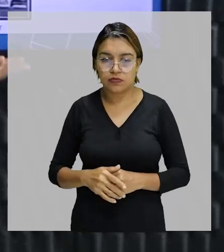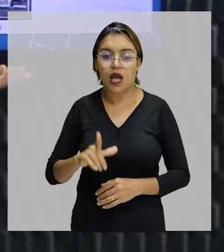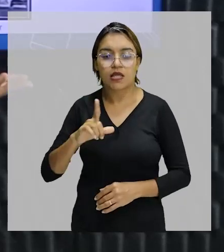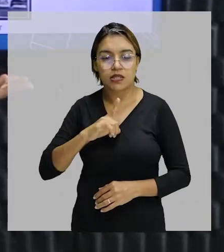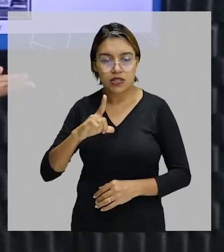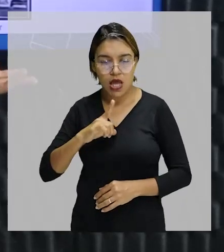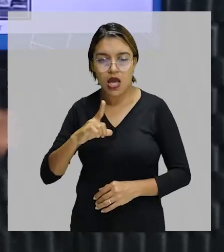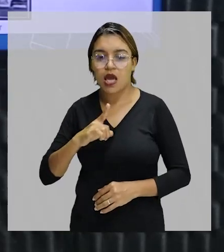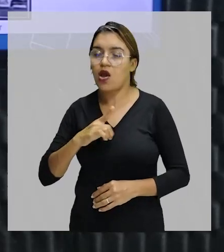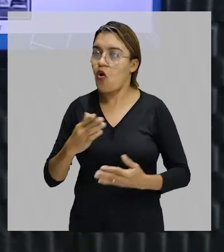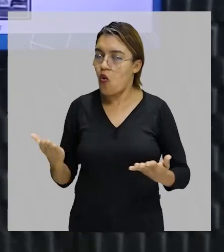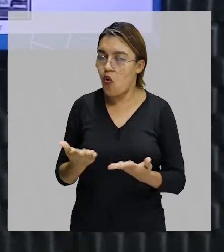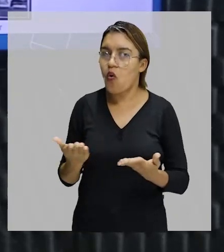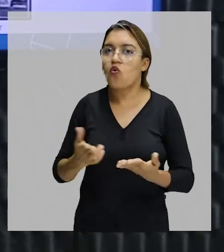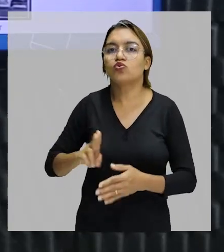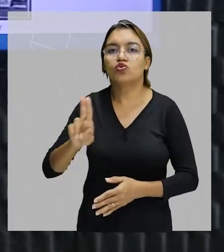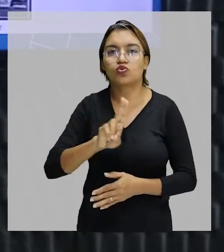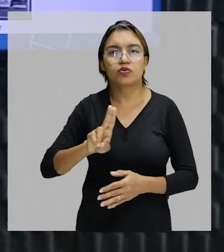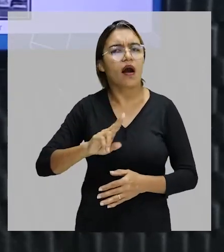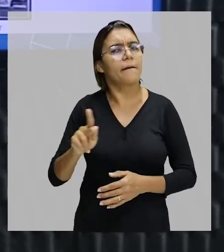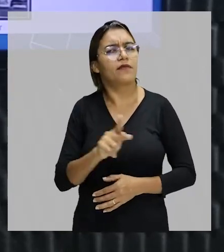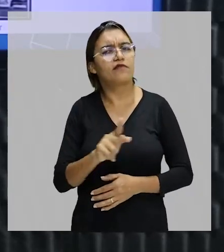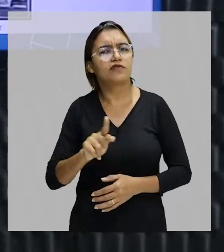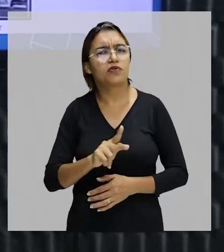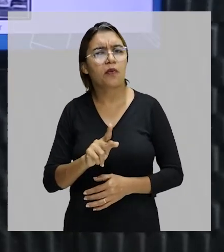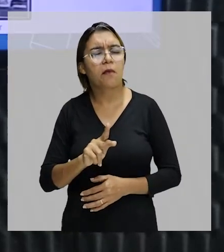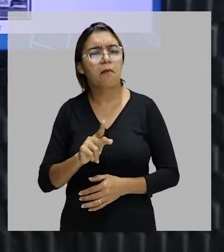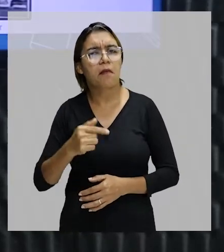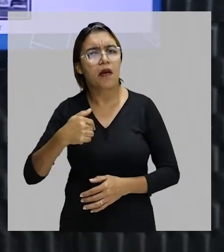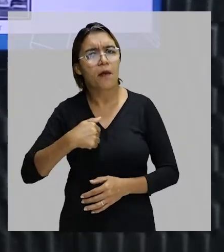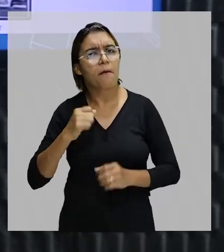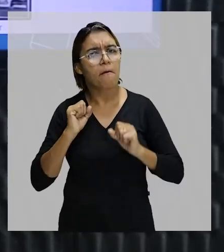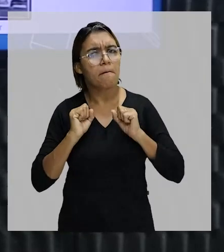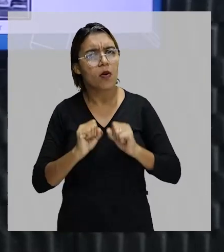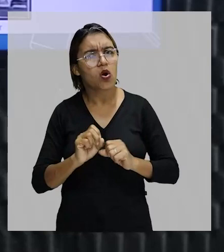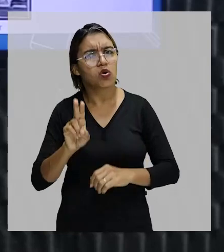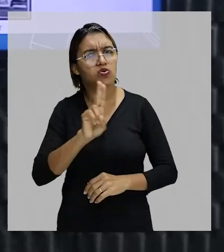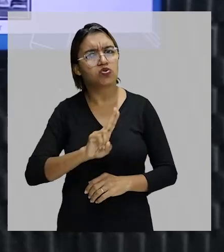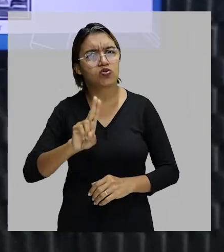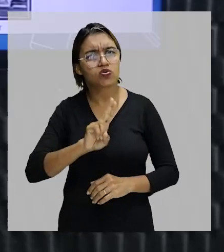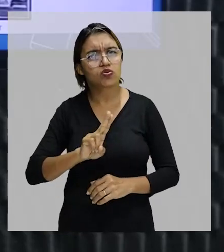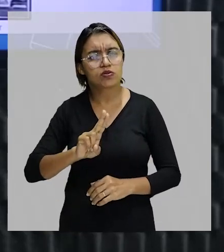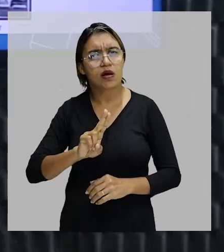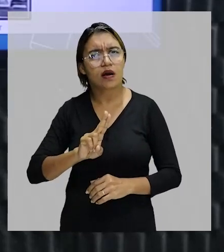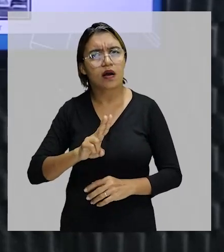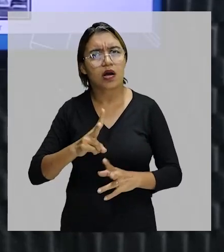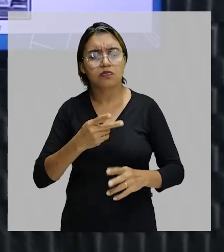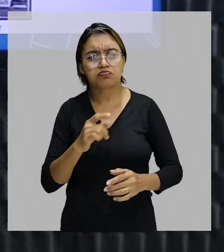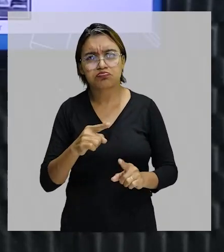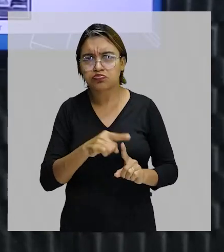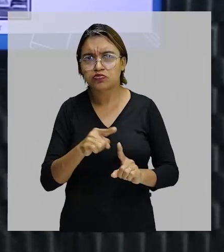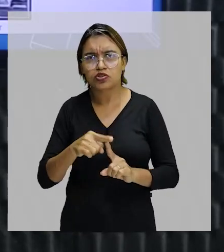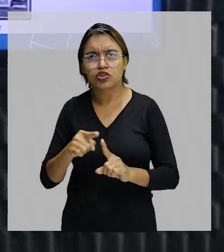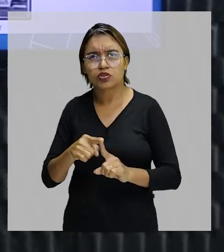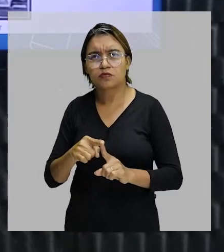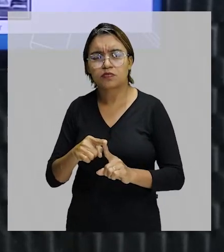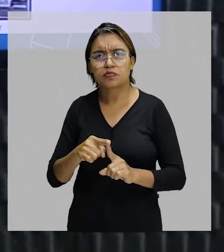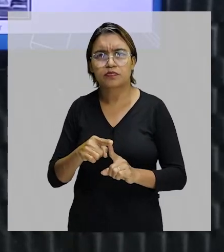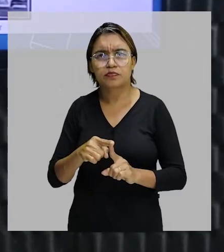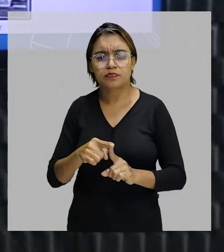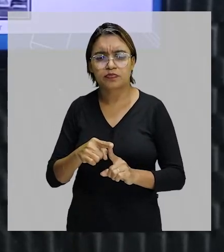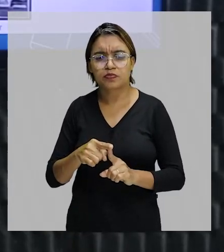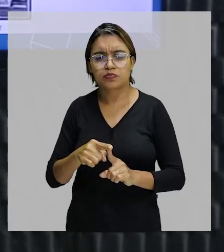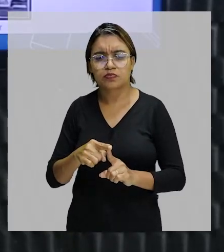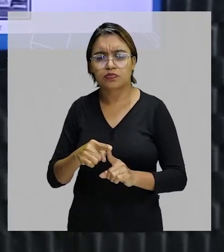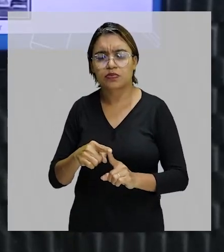é os que eles utilizam hoje. Professor, mas eu posso ir para uma disputa e realizar um salto tipo tesoura? Pode, você superando a altura do sarrafo,